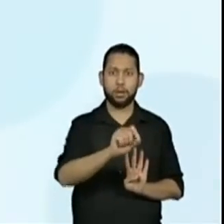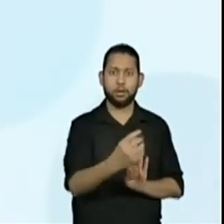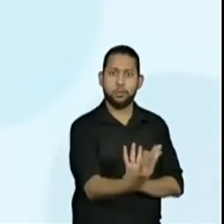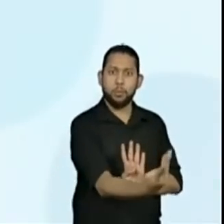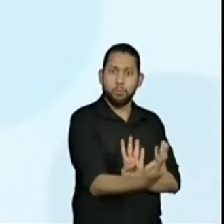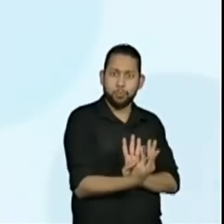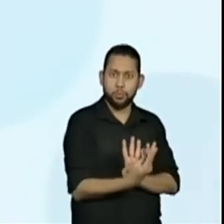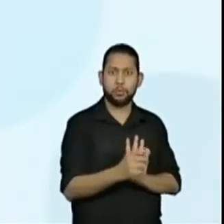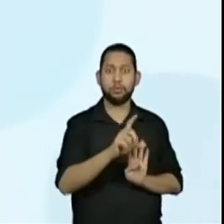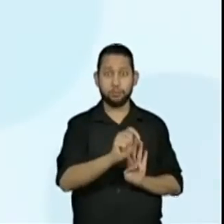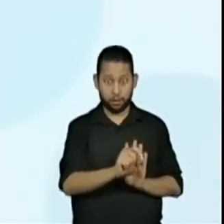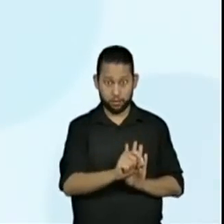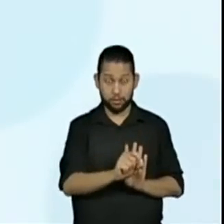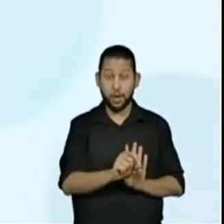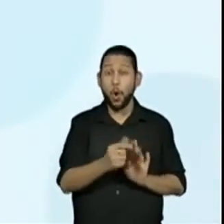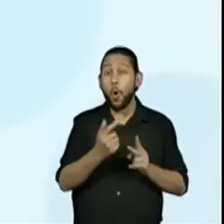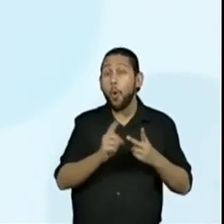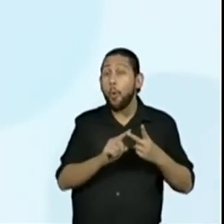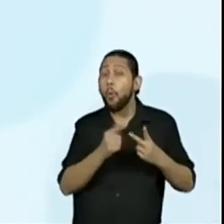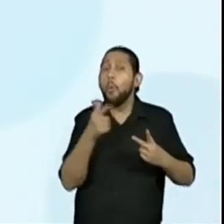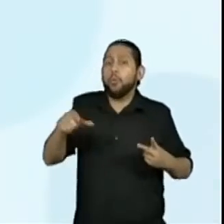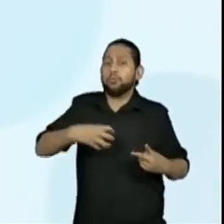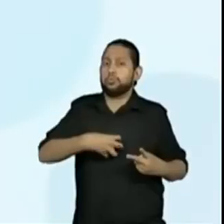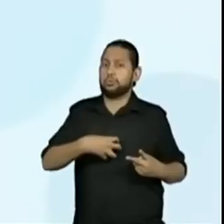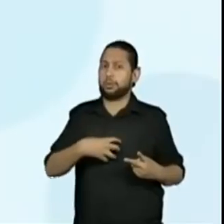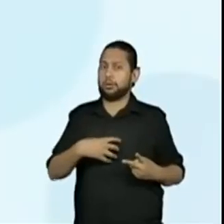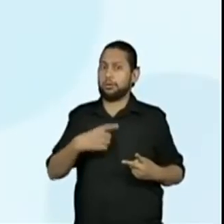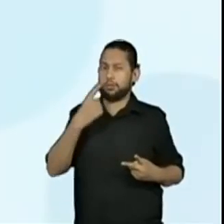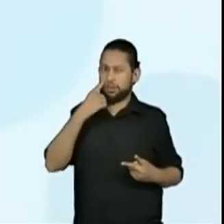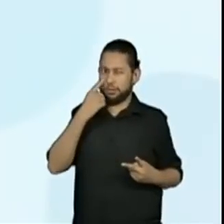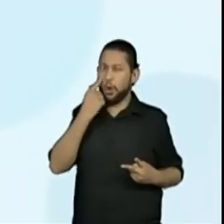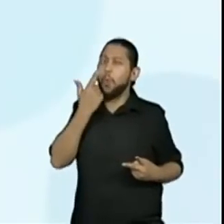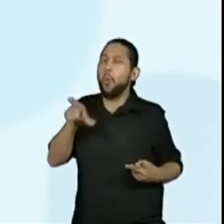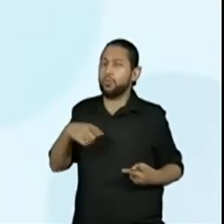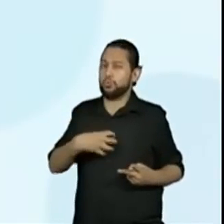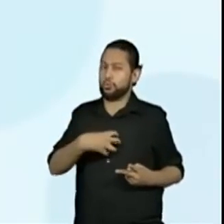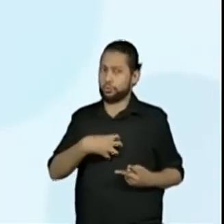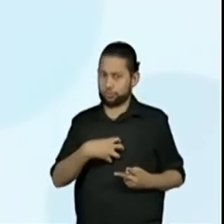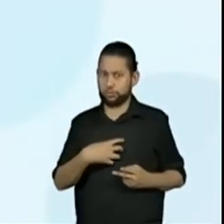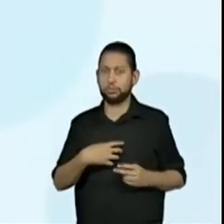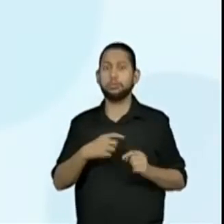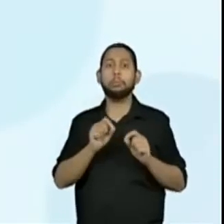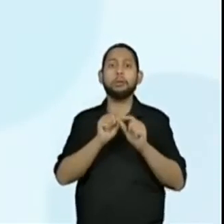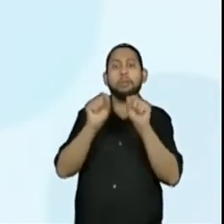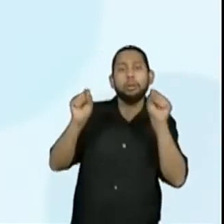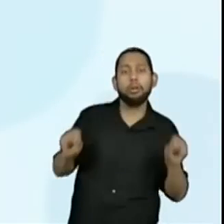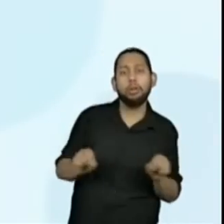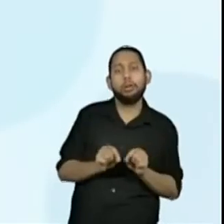pensar nisso vamos juntos então para mais uma opção